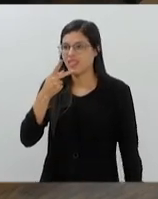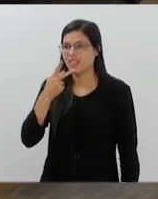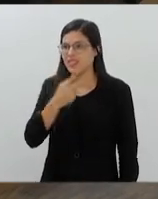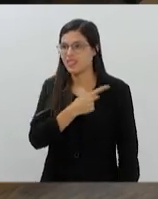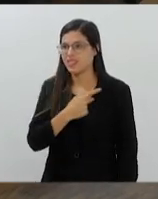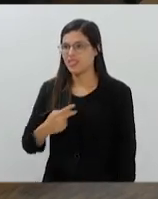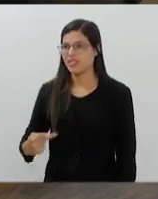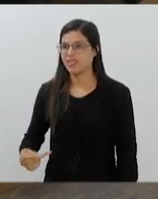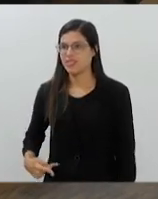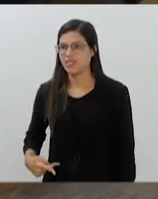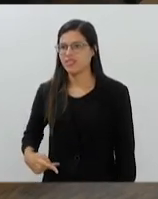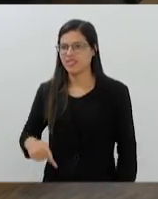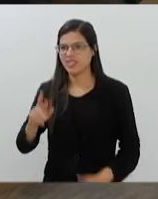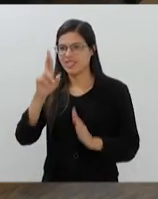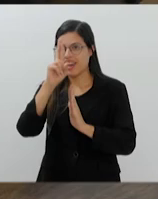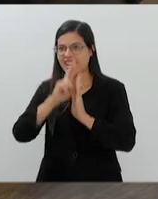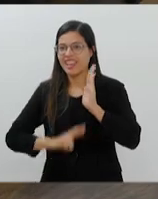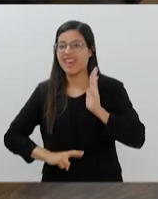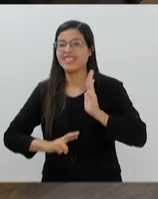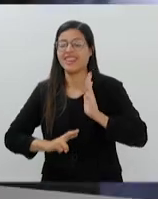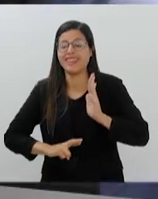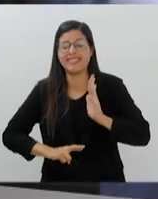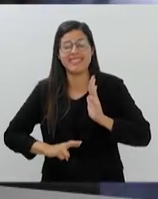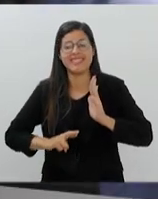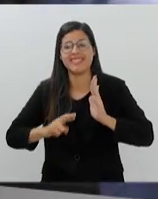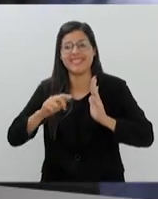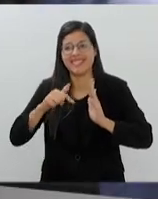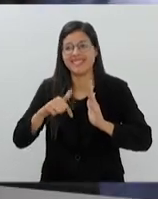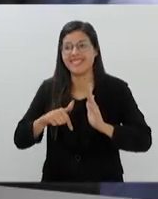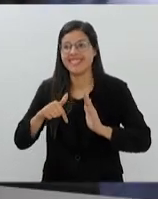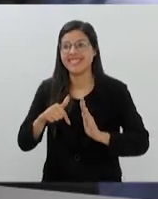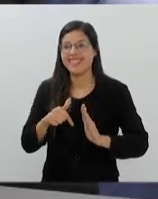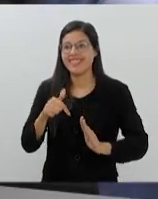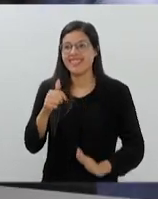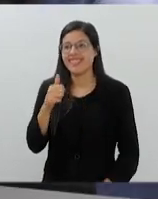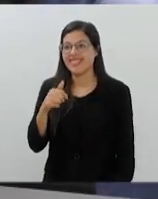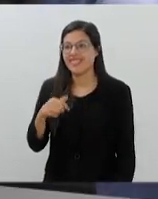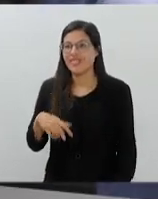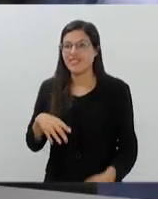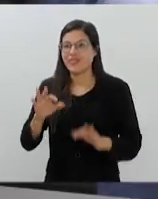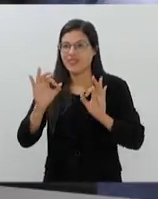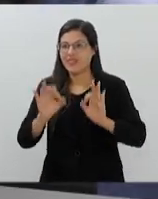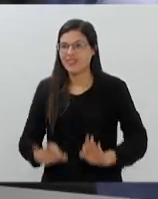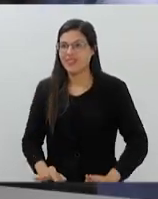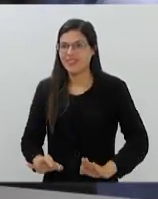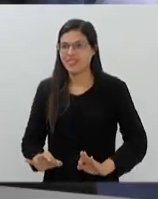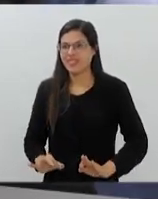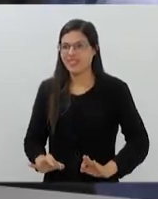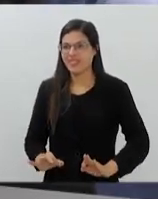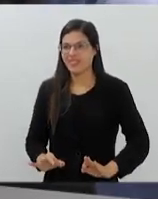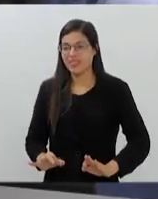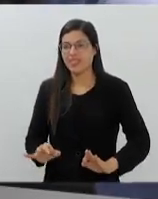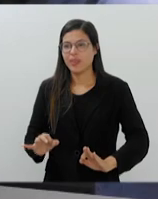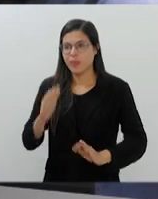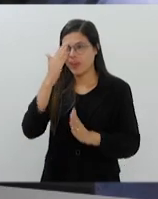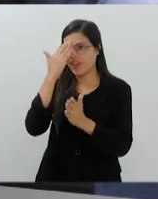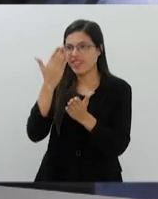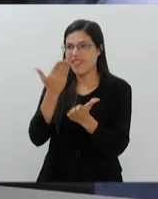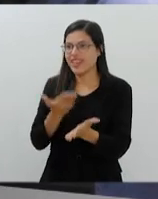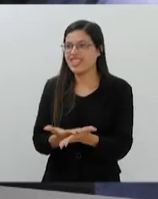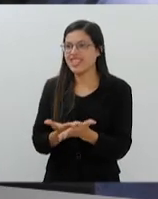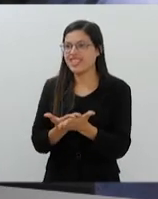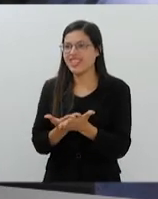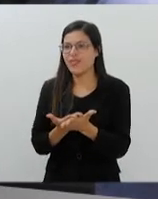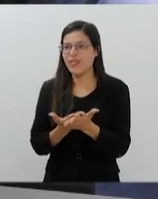e relator e deputado Felipe Alberto eh de fato eu eu acredito que a a senora